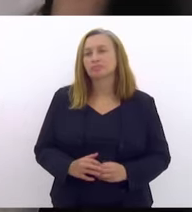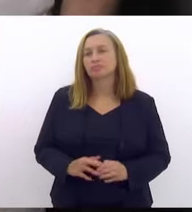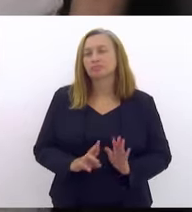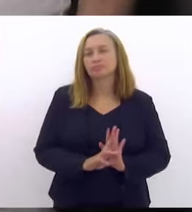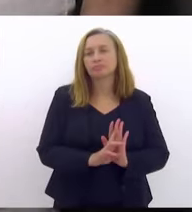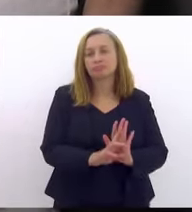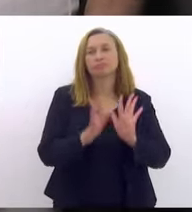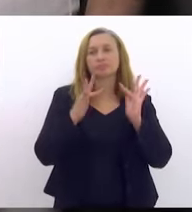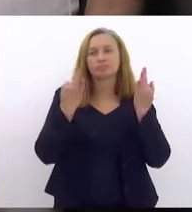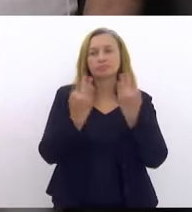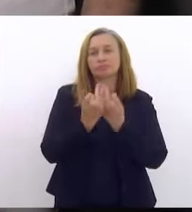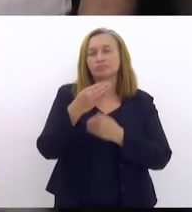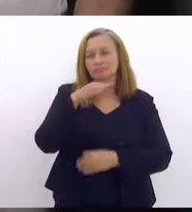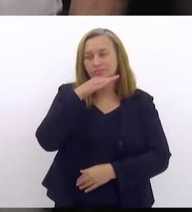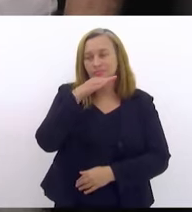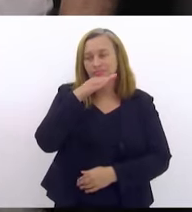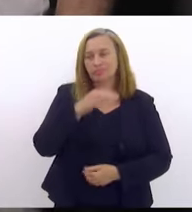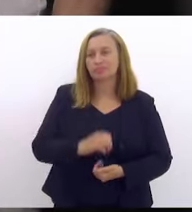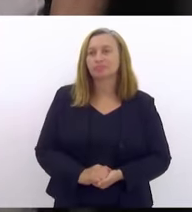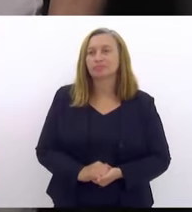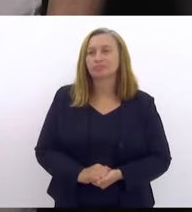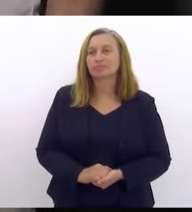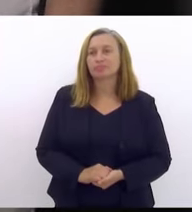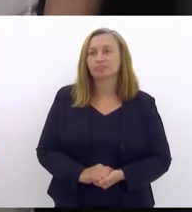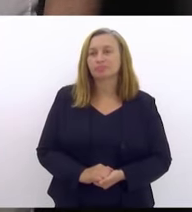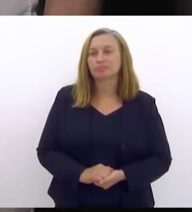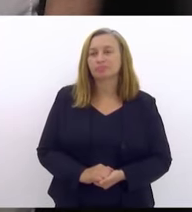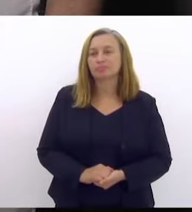Representa a família Mangaratiba, é da onde eu